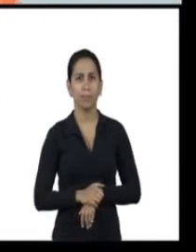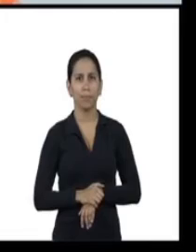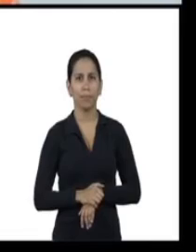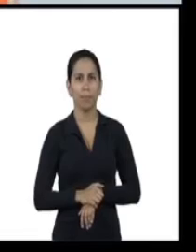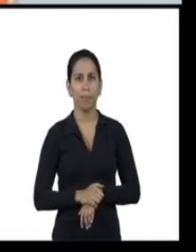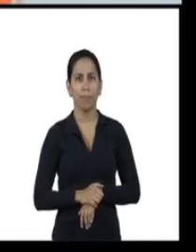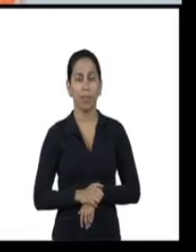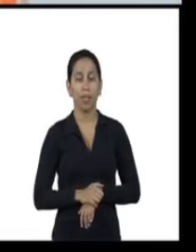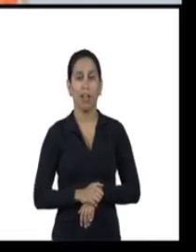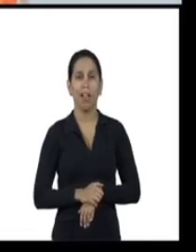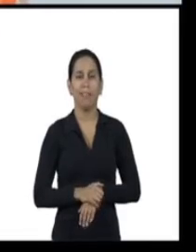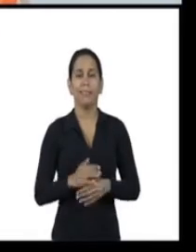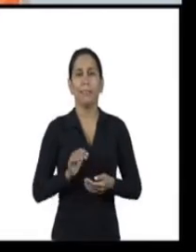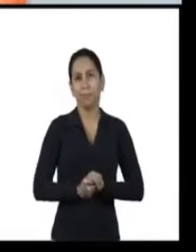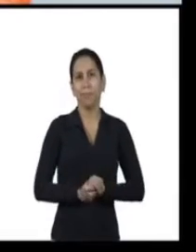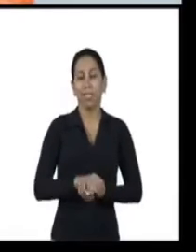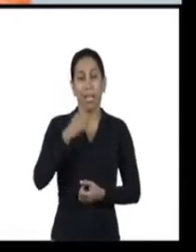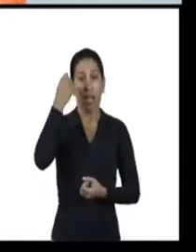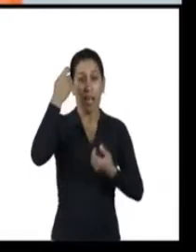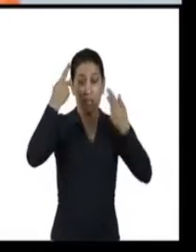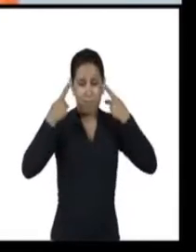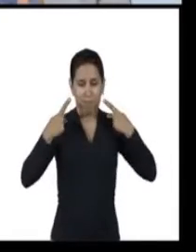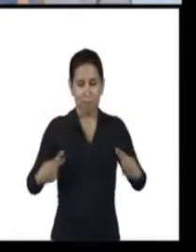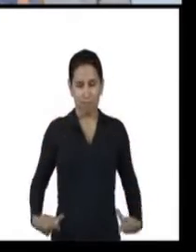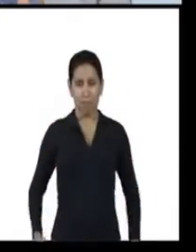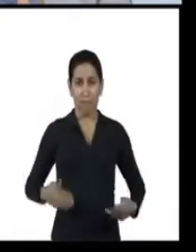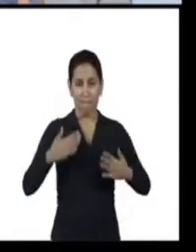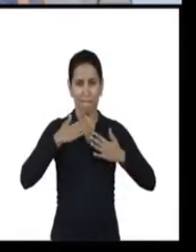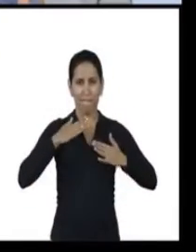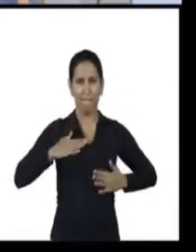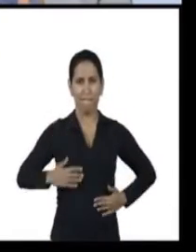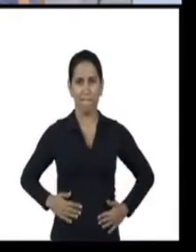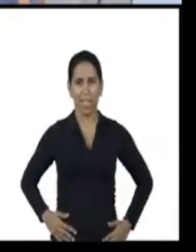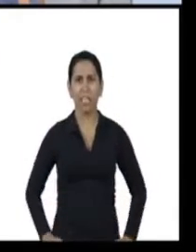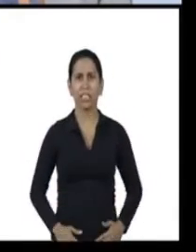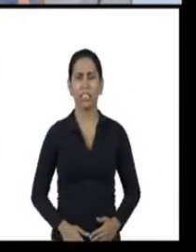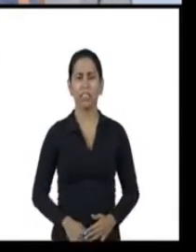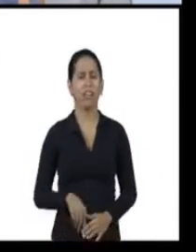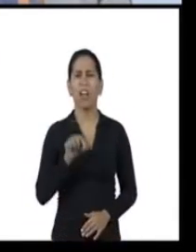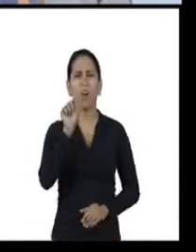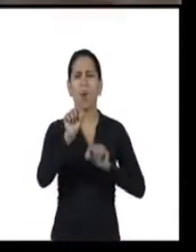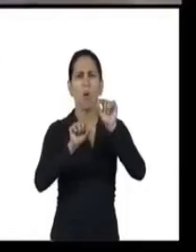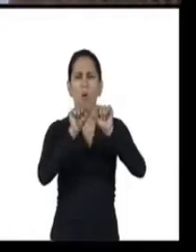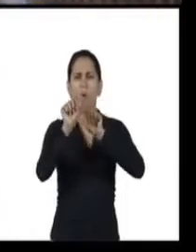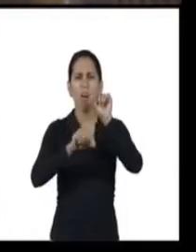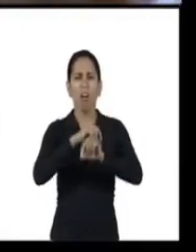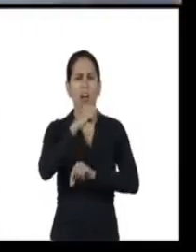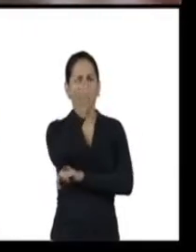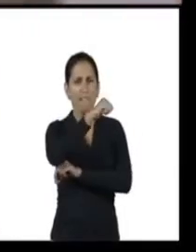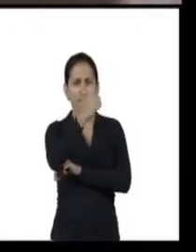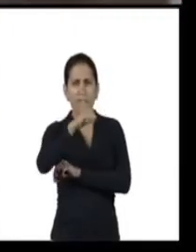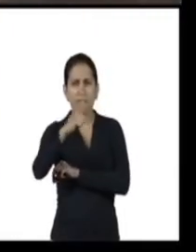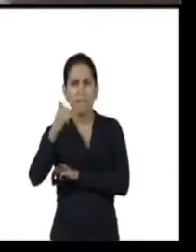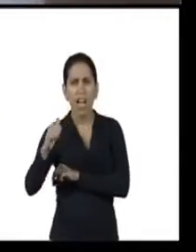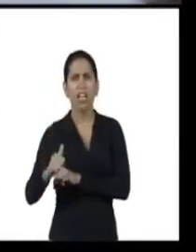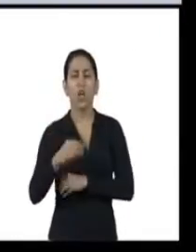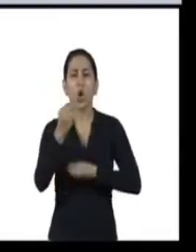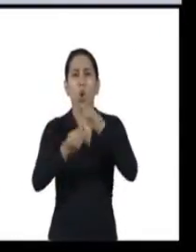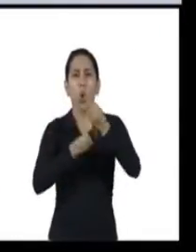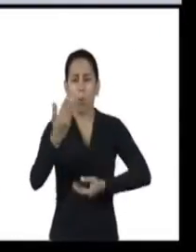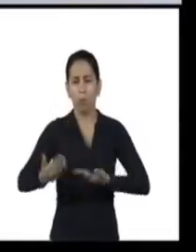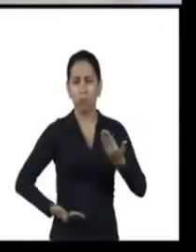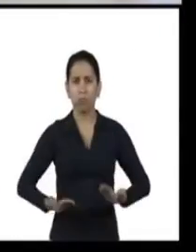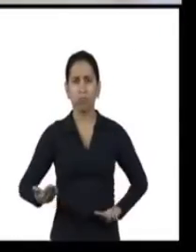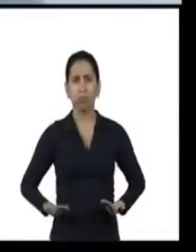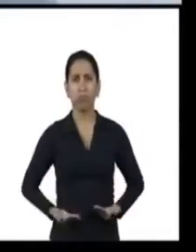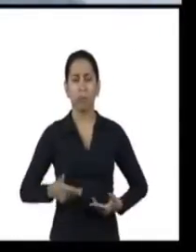A chamada ergonomia física é aquela que, como o próprio nome diz, avalia as exigências físicas a que o trabalhador está submetido